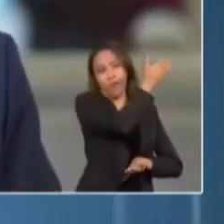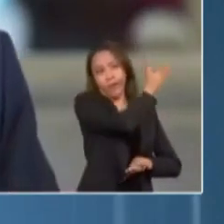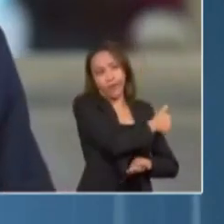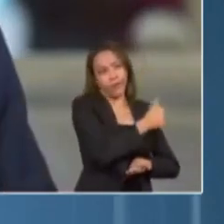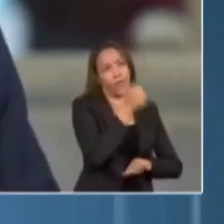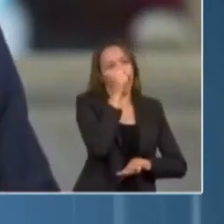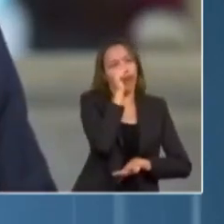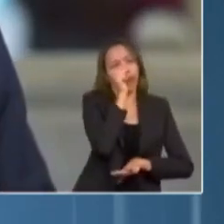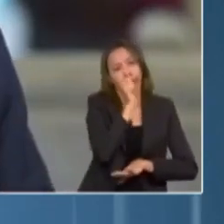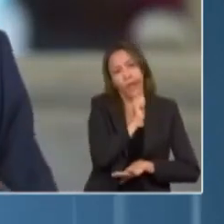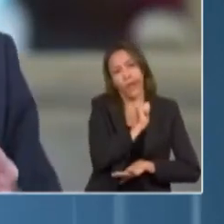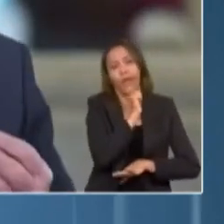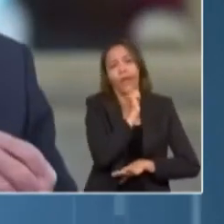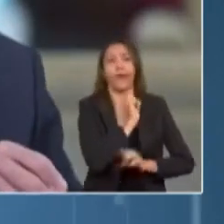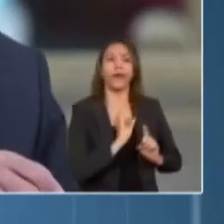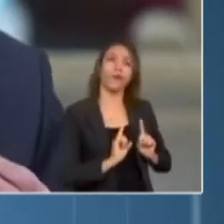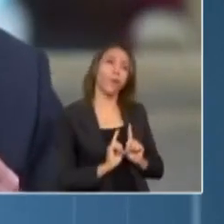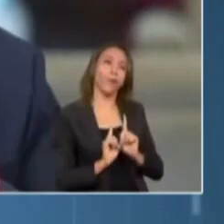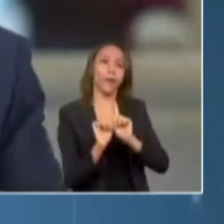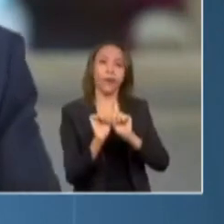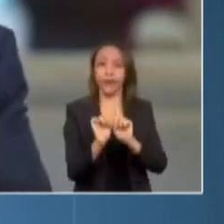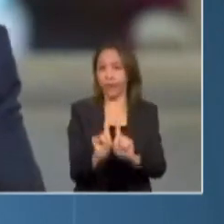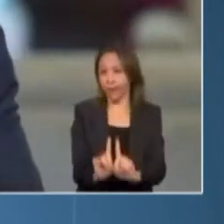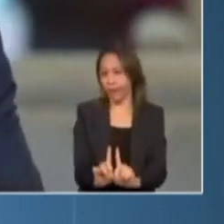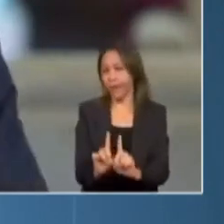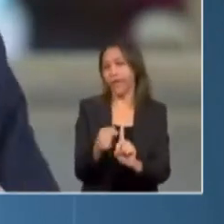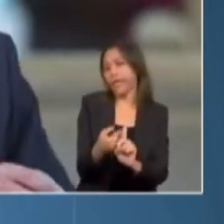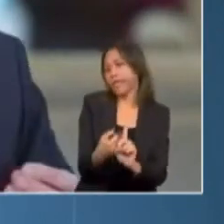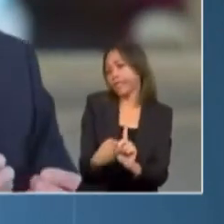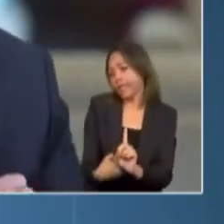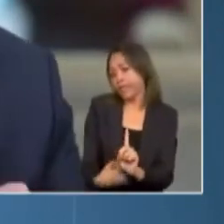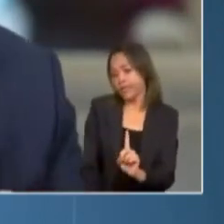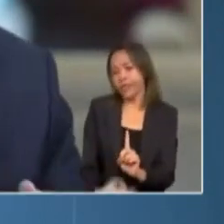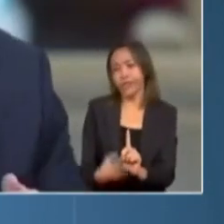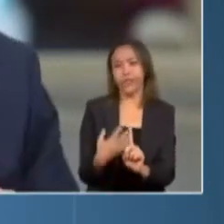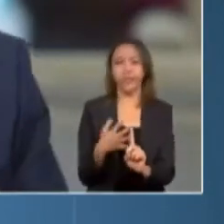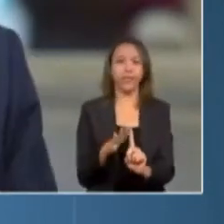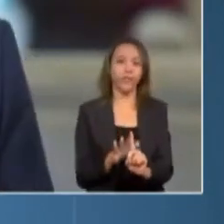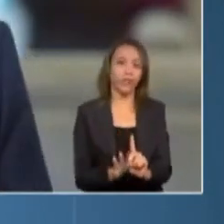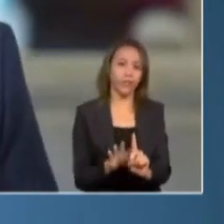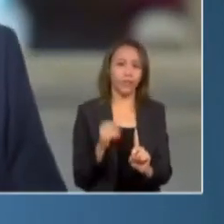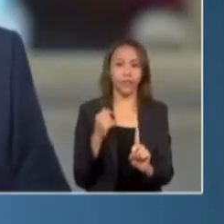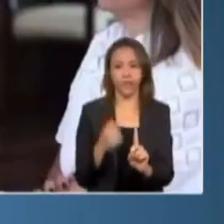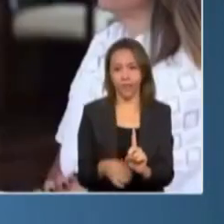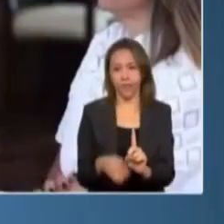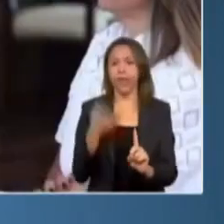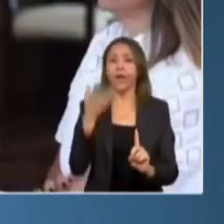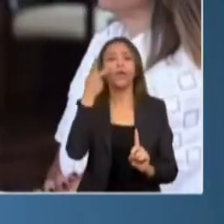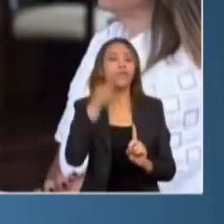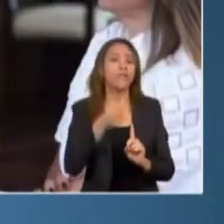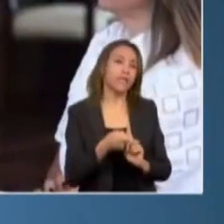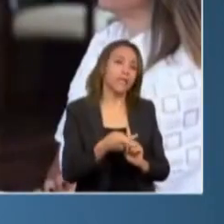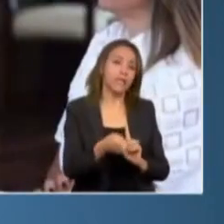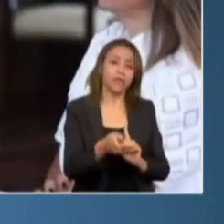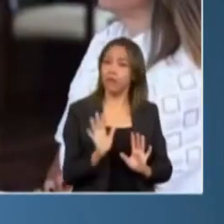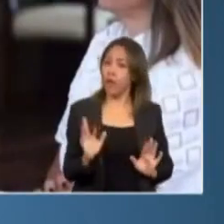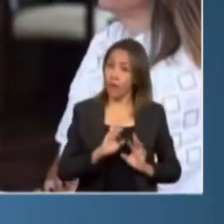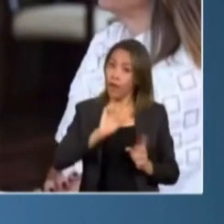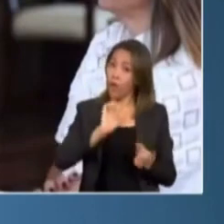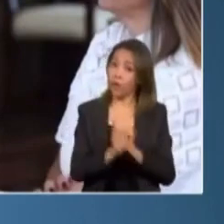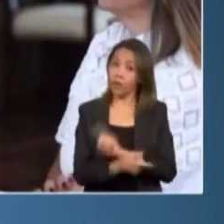essa linha paz e amor que ele adotou de hoje, terminou até com um beijo do casal, né? Pela iniciativa do